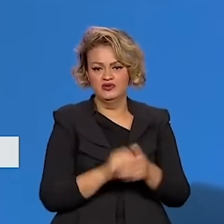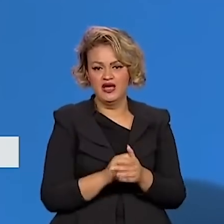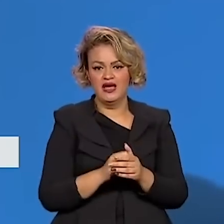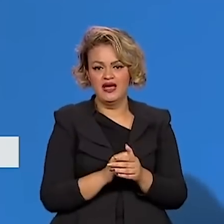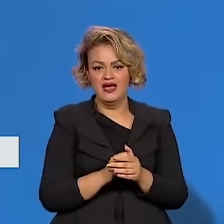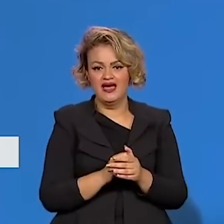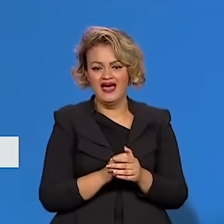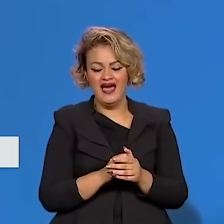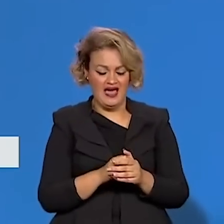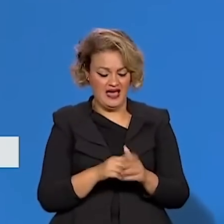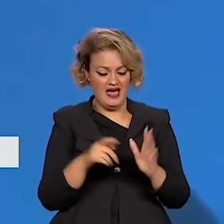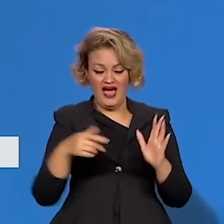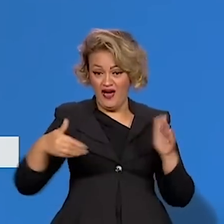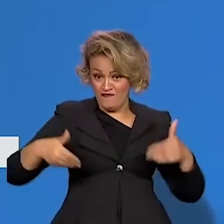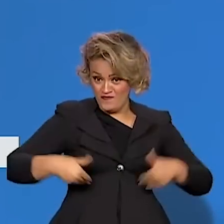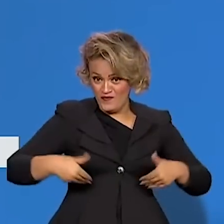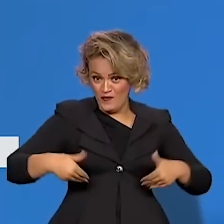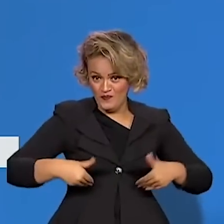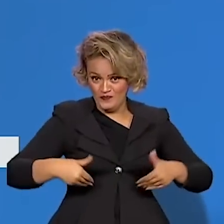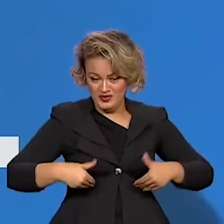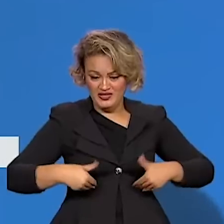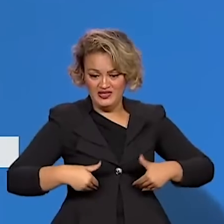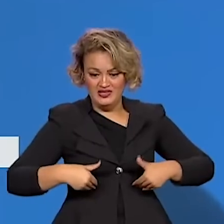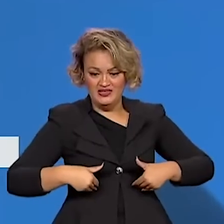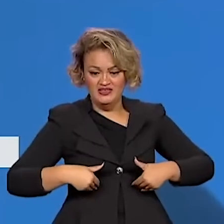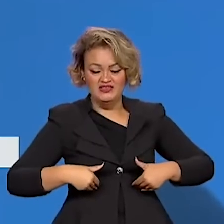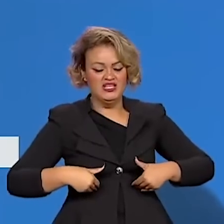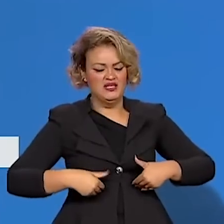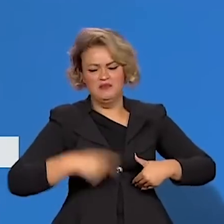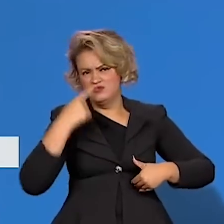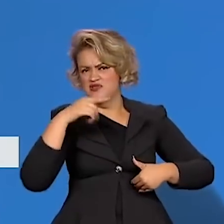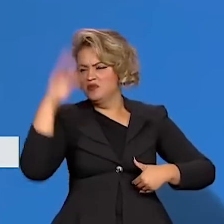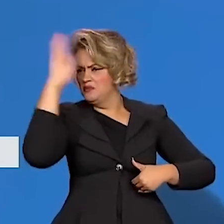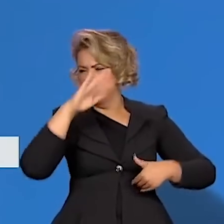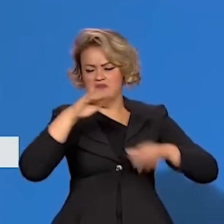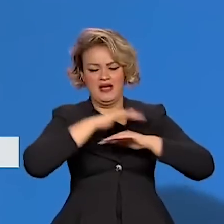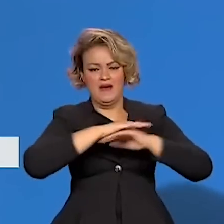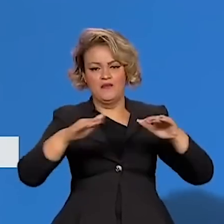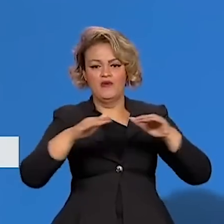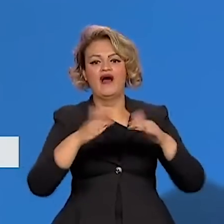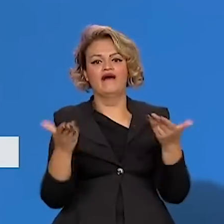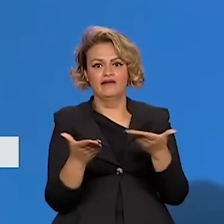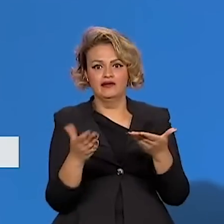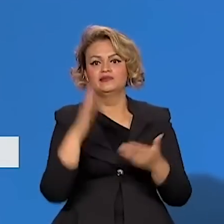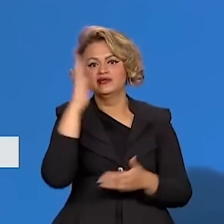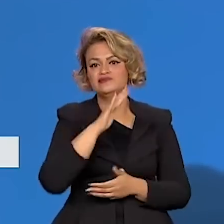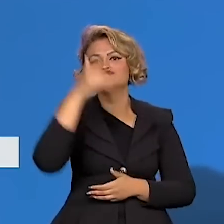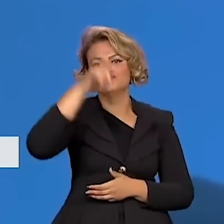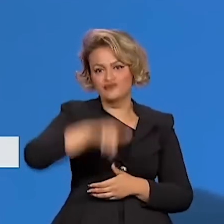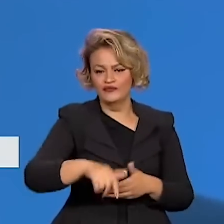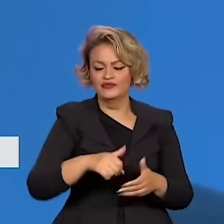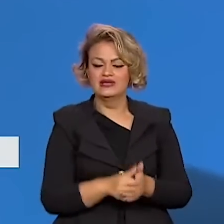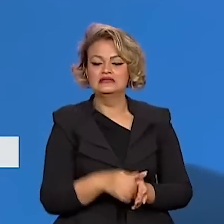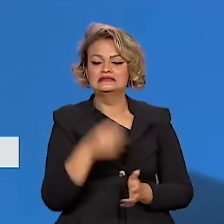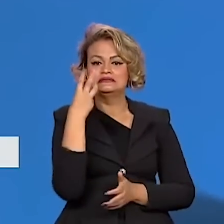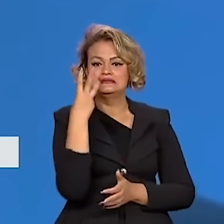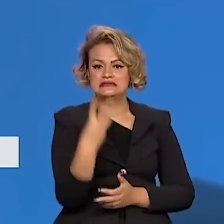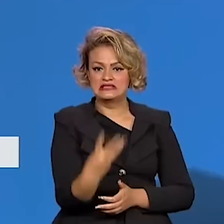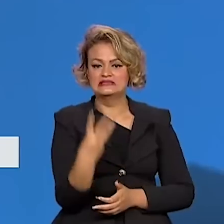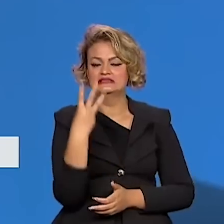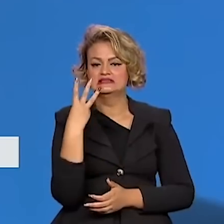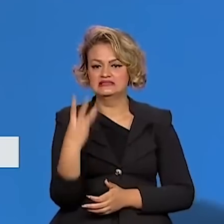que tinha sido reconhecida como acabada no Brasil pela ONU voltou e hoje nós temos